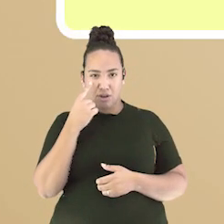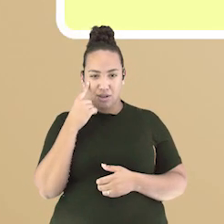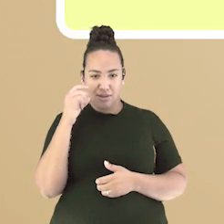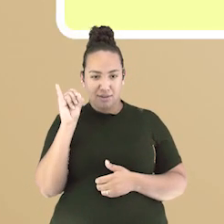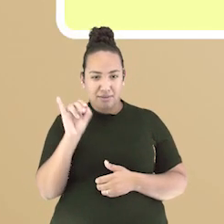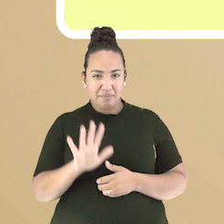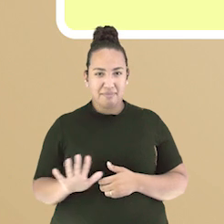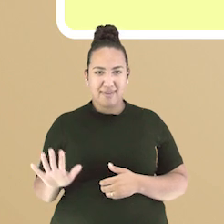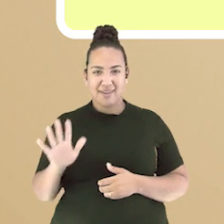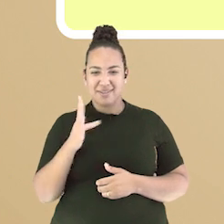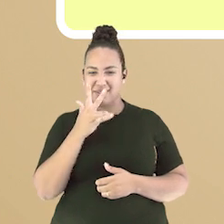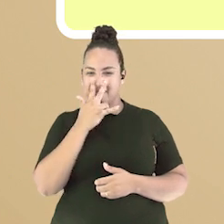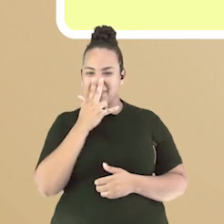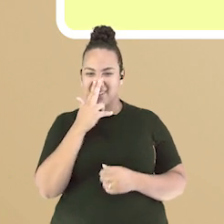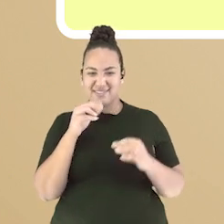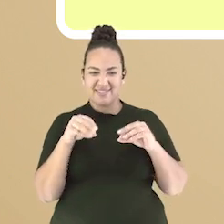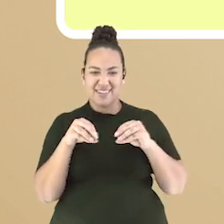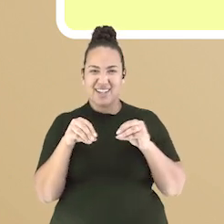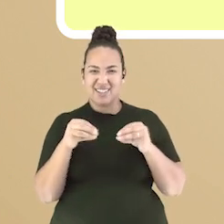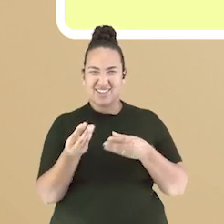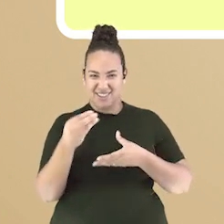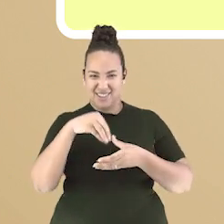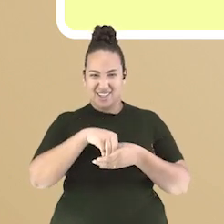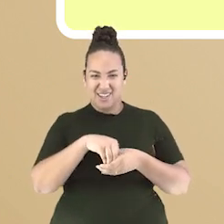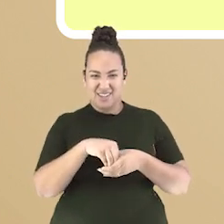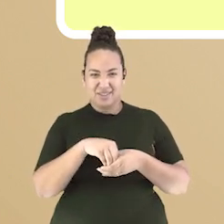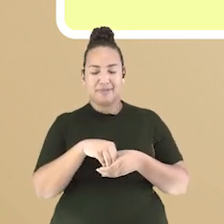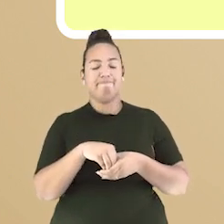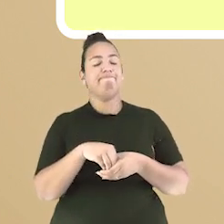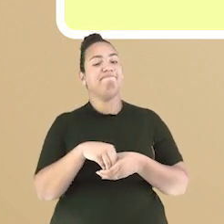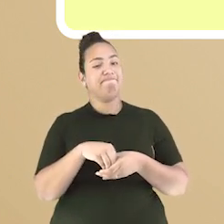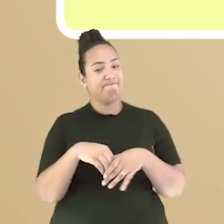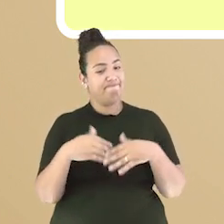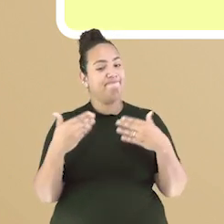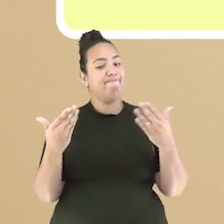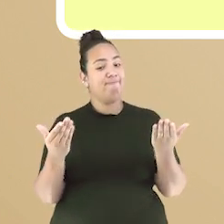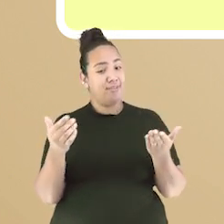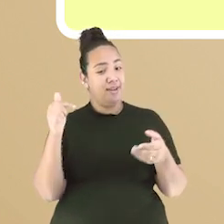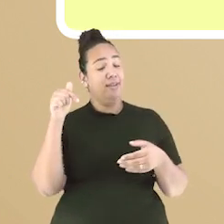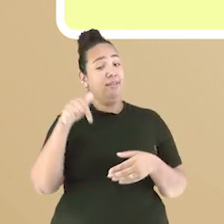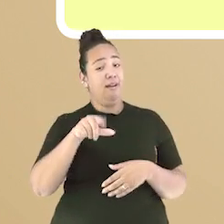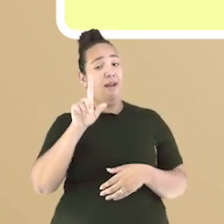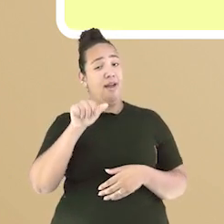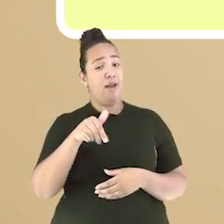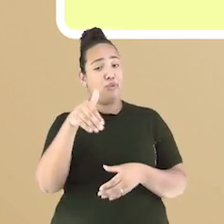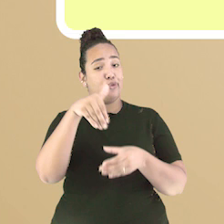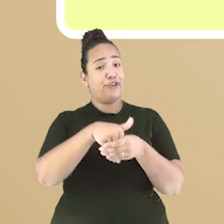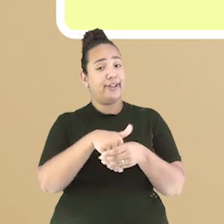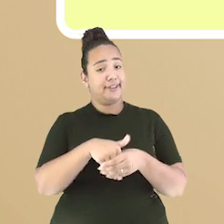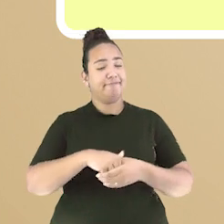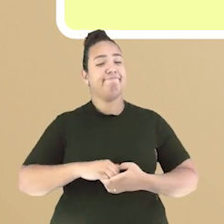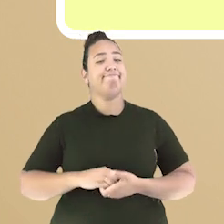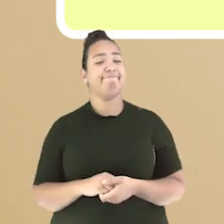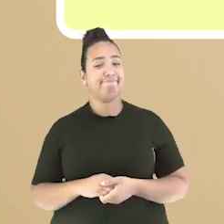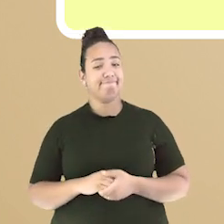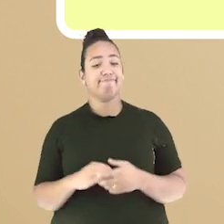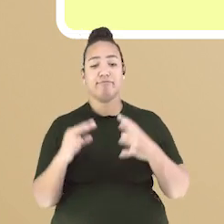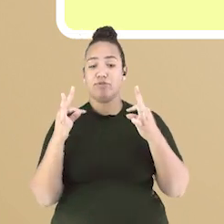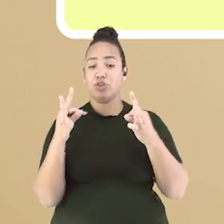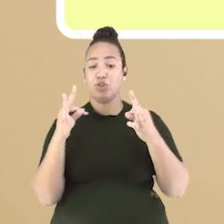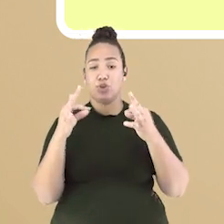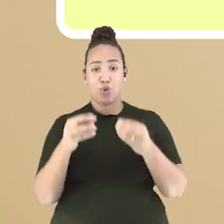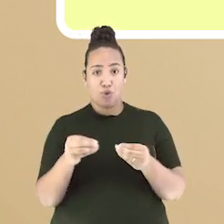saco aqui, que parece um saco de farinha que a gente compra na padaria? Então, esse saco era a urna.